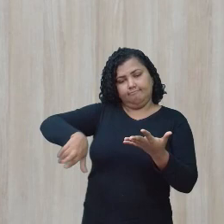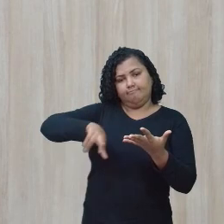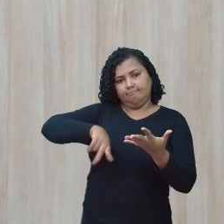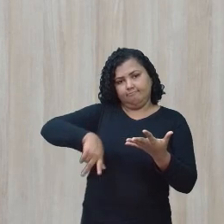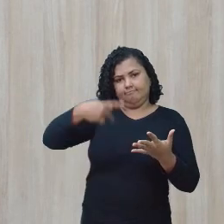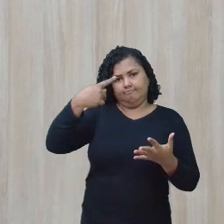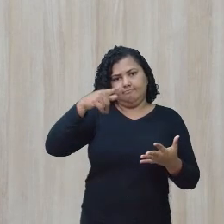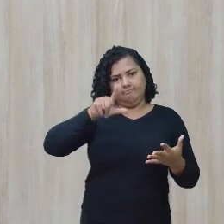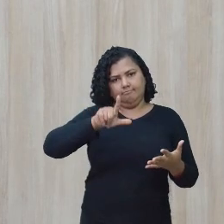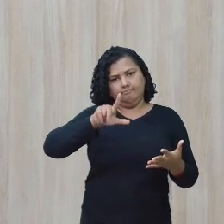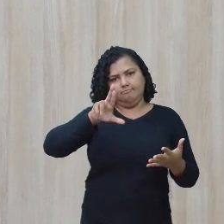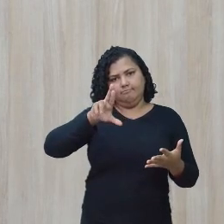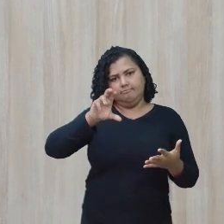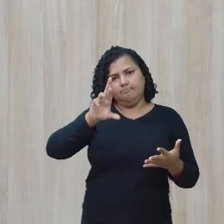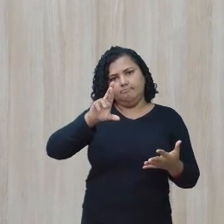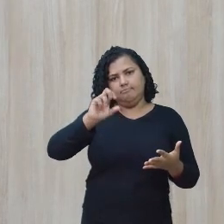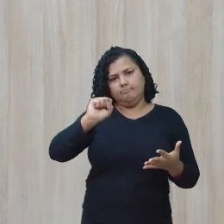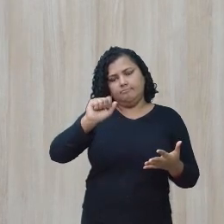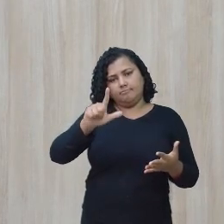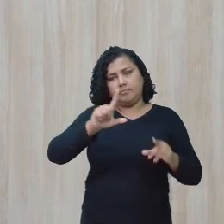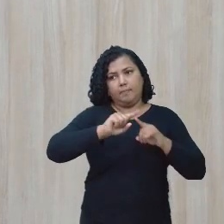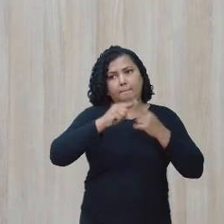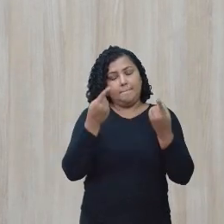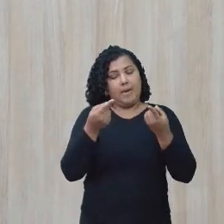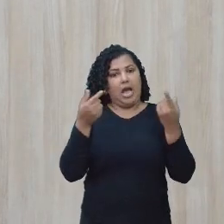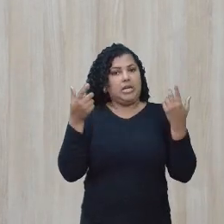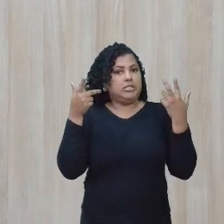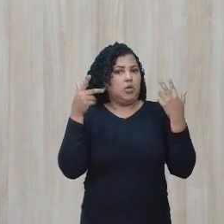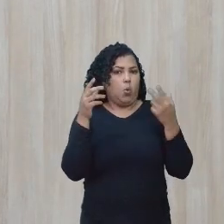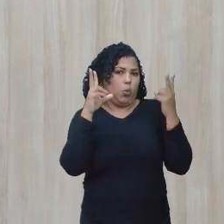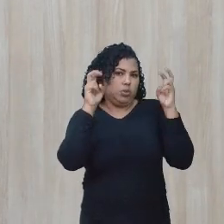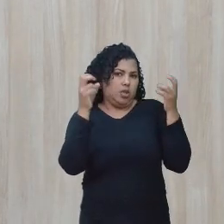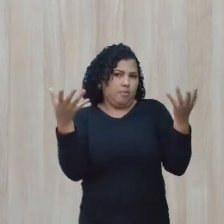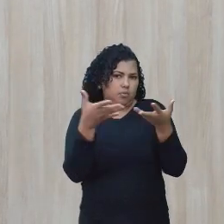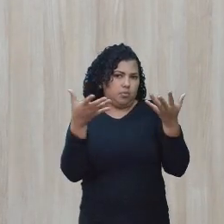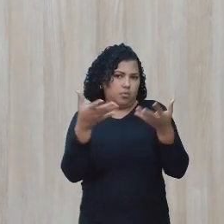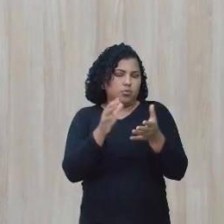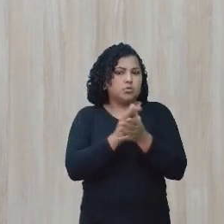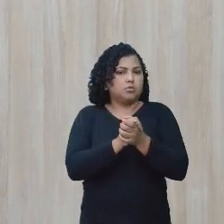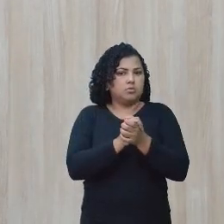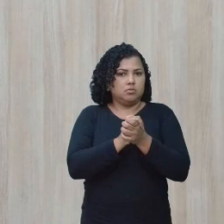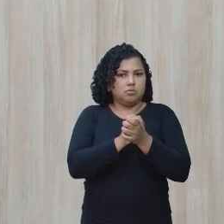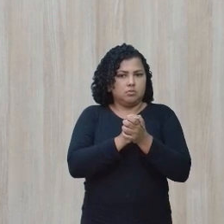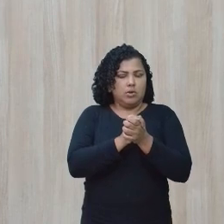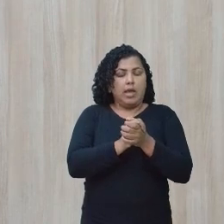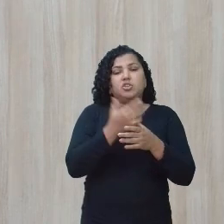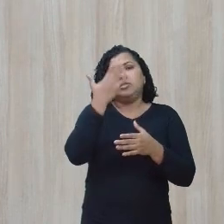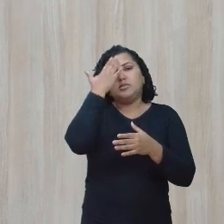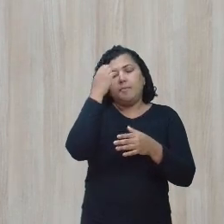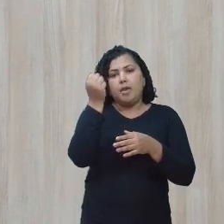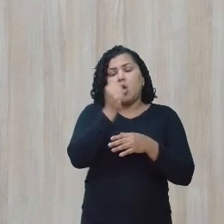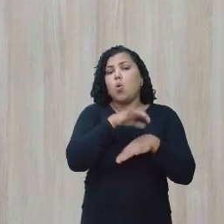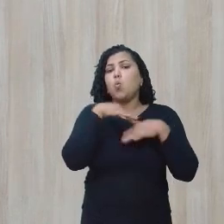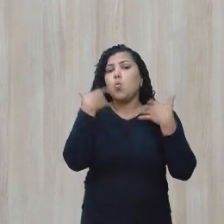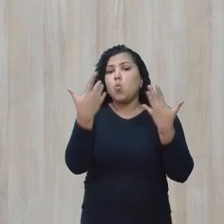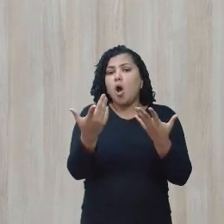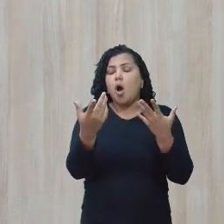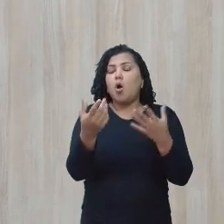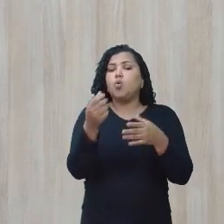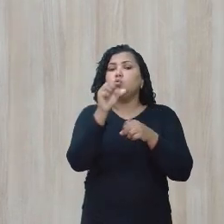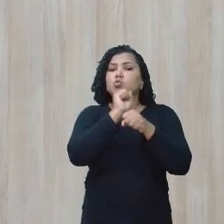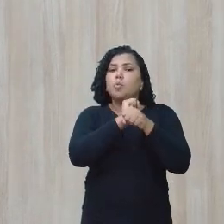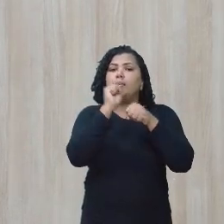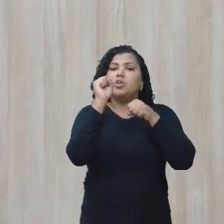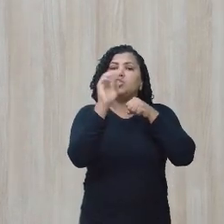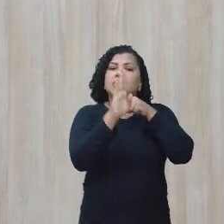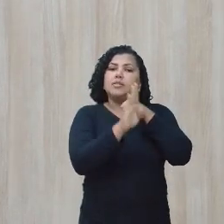nosso assunto hoje ele é mais além. É para a gente saber quais desses substantivos são os contáveis, ou seja, que tem plural e singular,